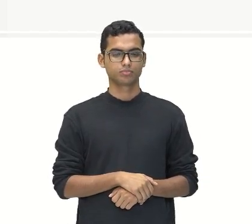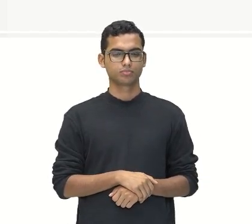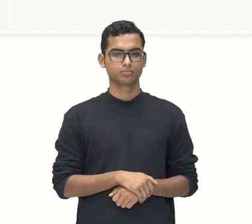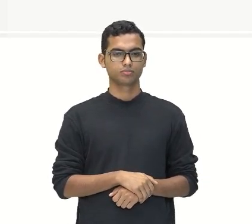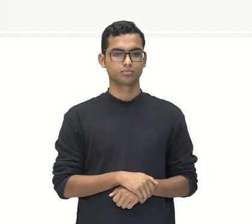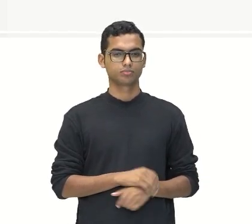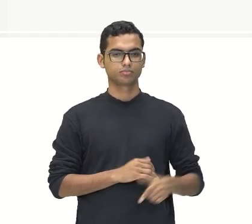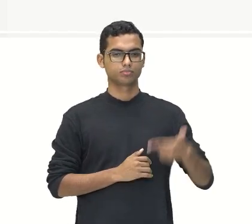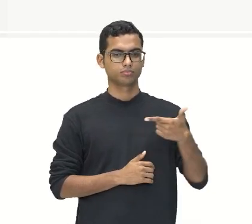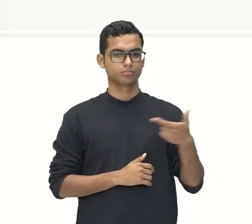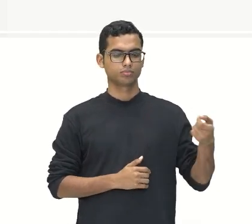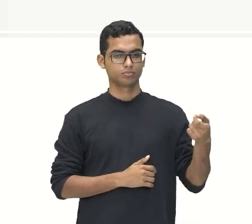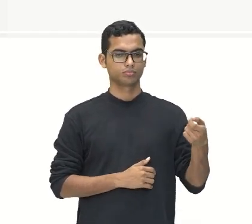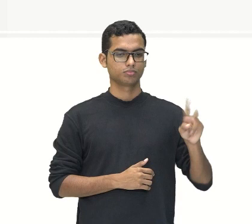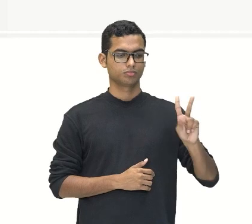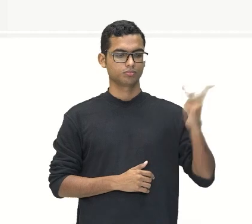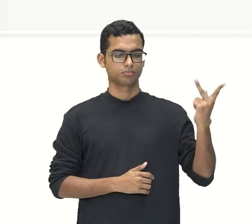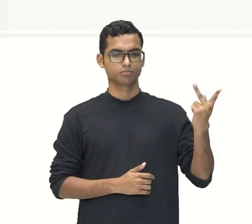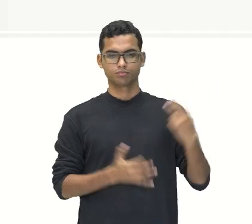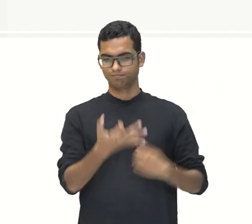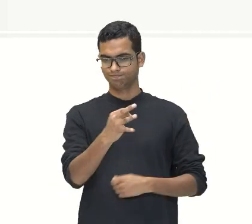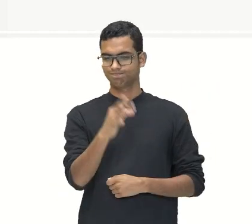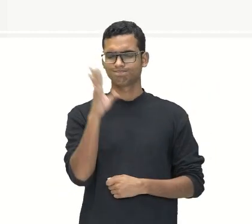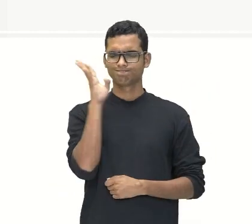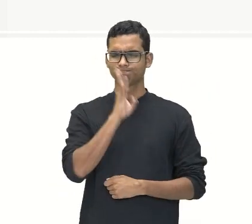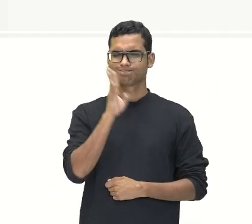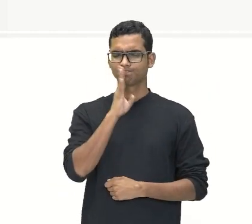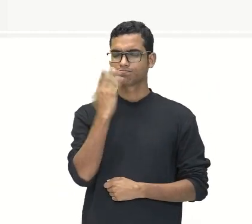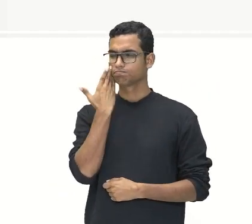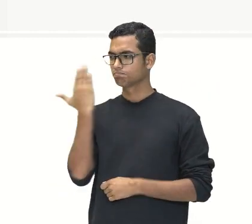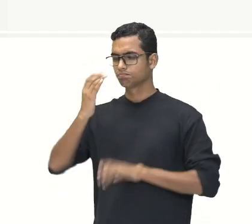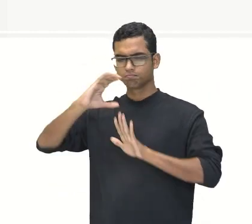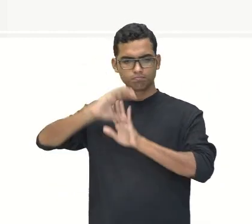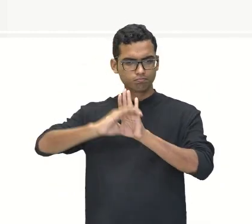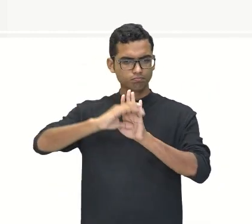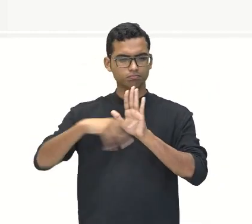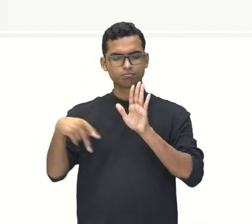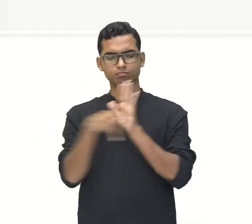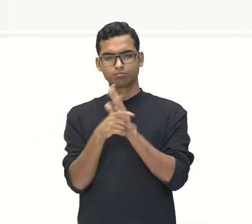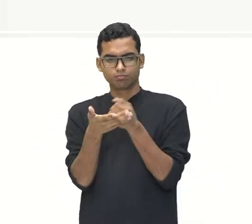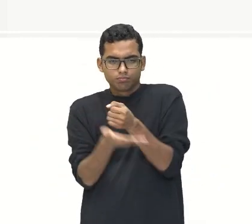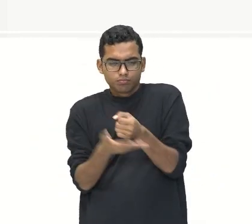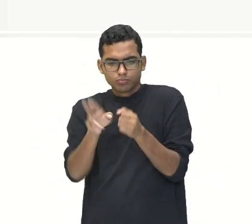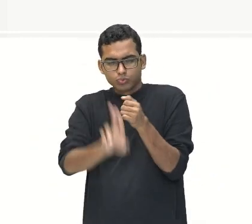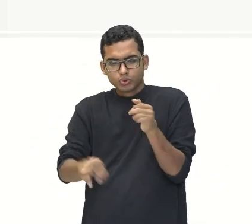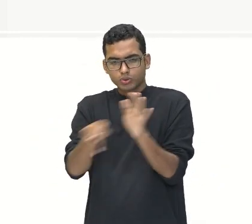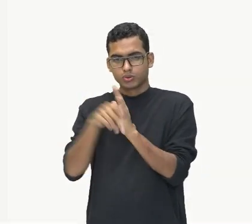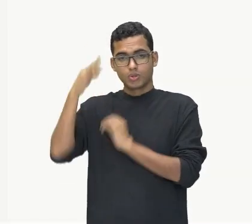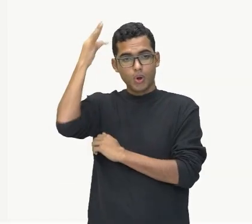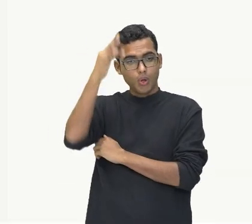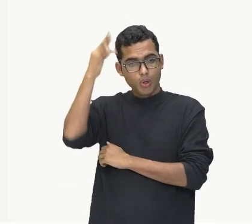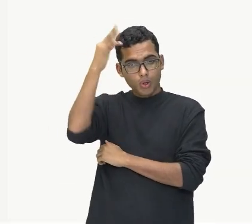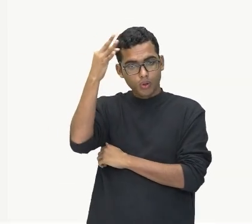Ok? Então, bem legal, né? Essa definição aí de base usando a teoria de Arrhenius.